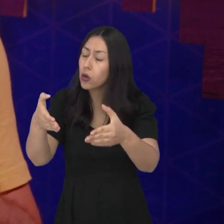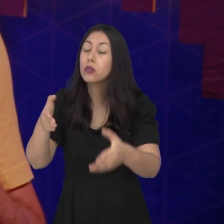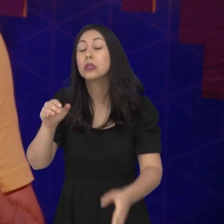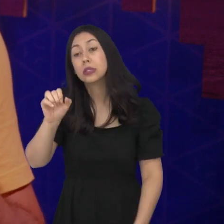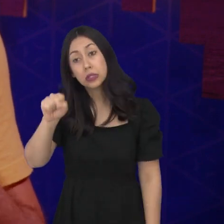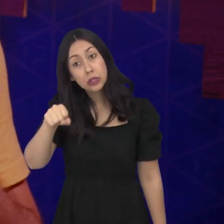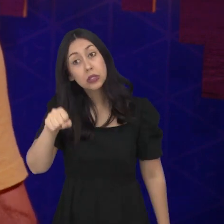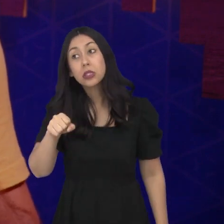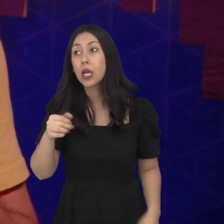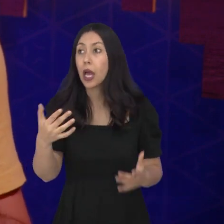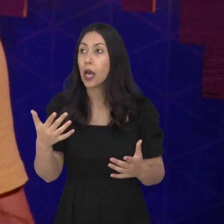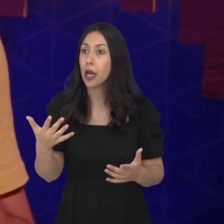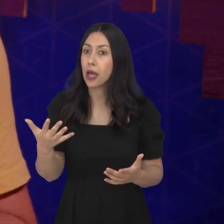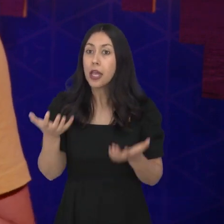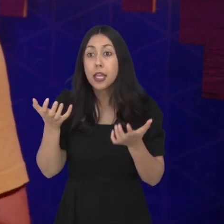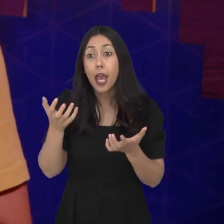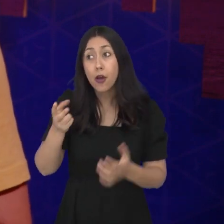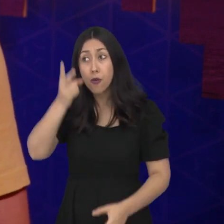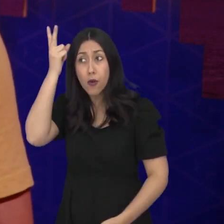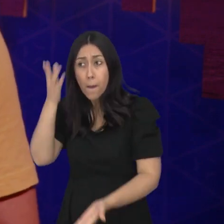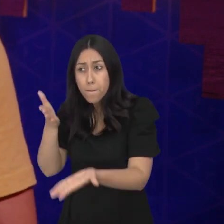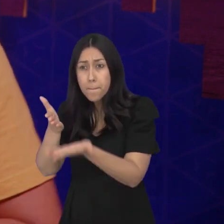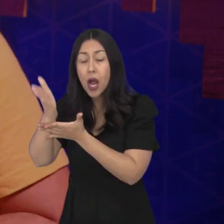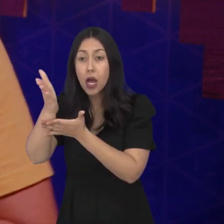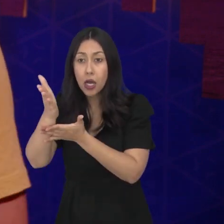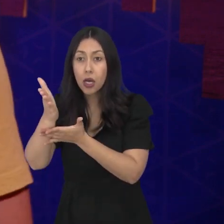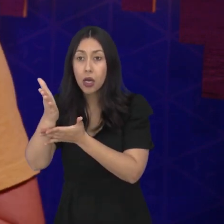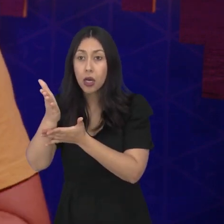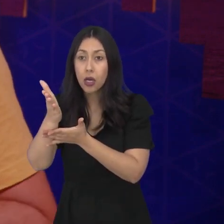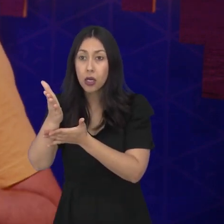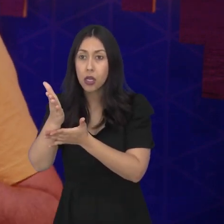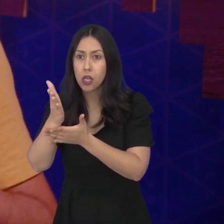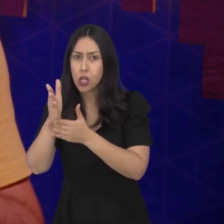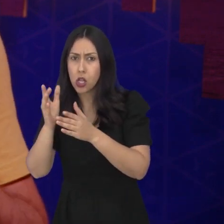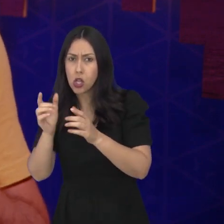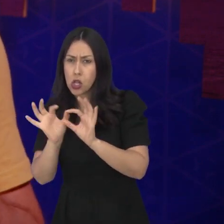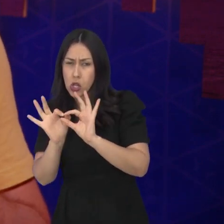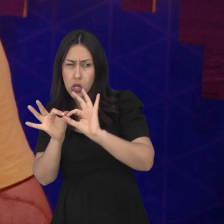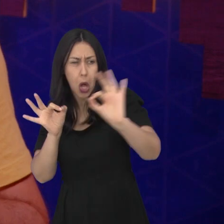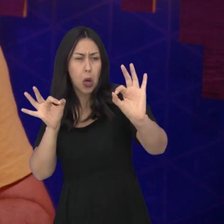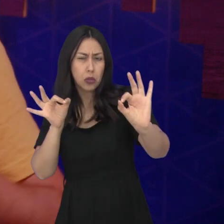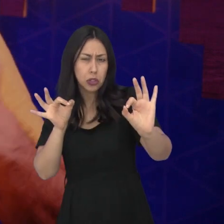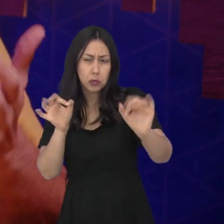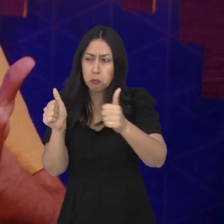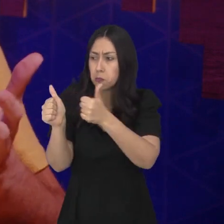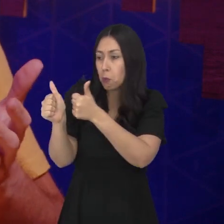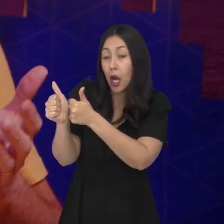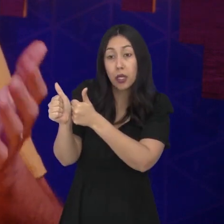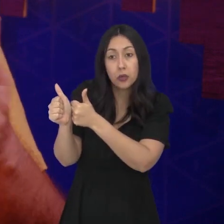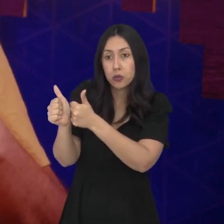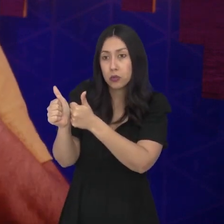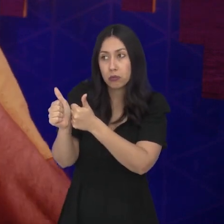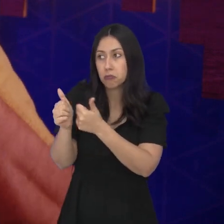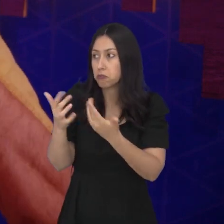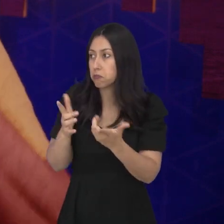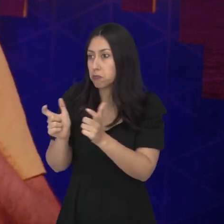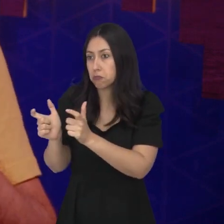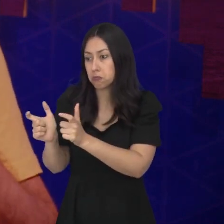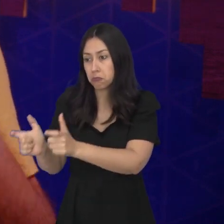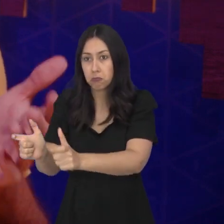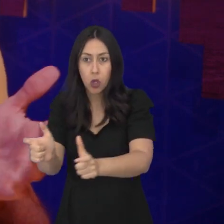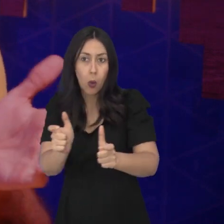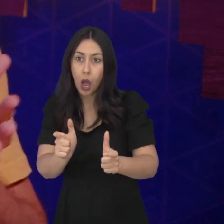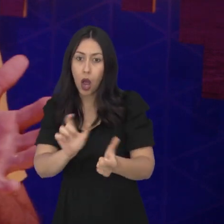para seguir o que você quer, seja passar numa universidade, longe da sua casa, perto da sua casa,